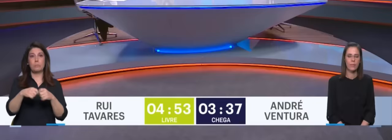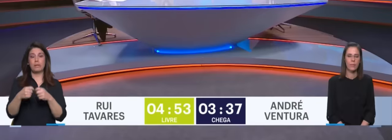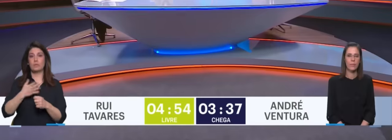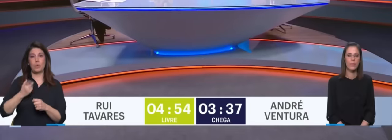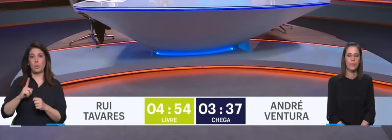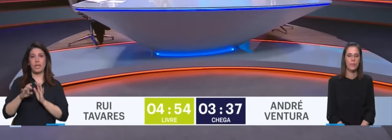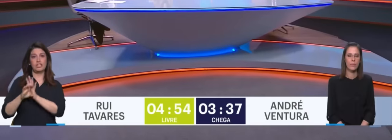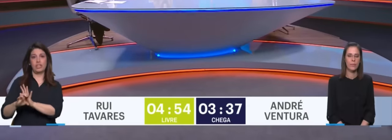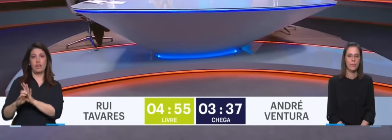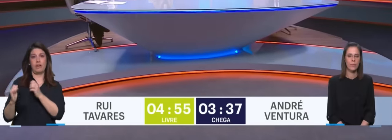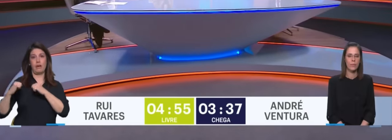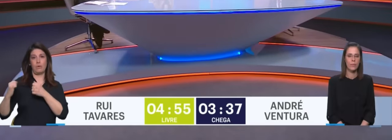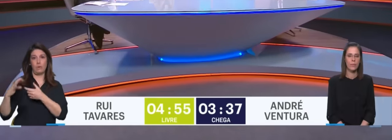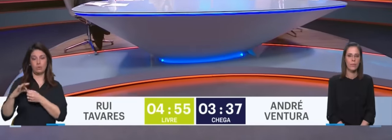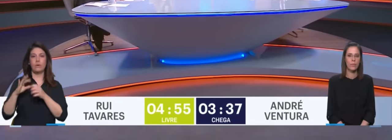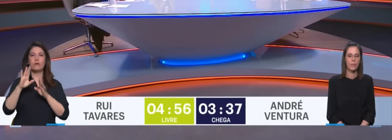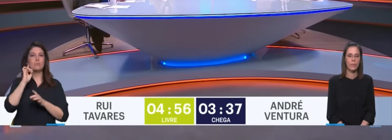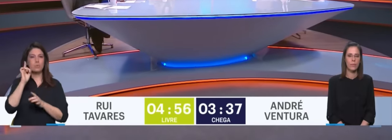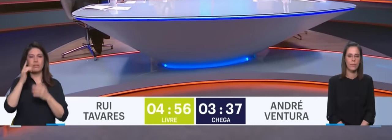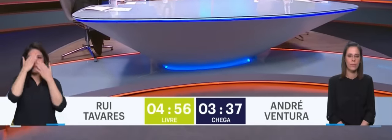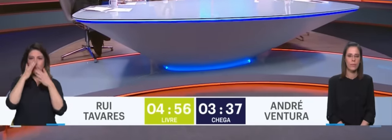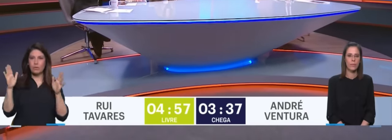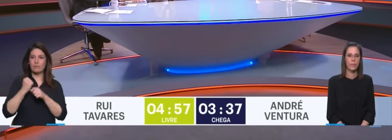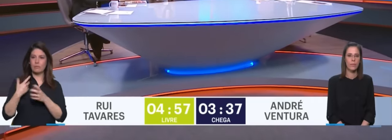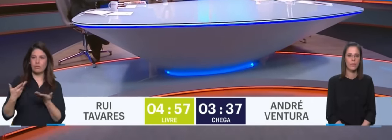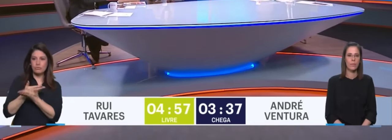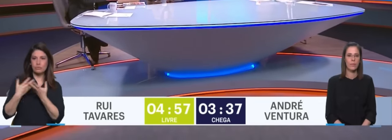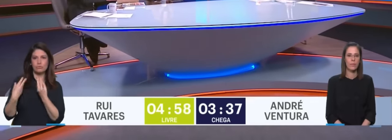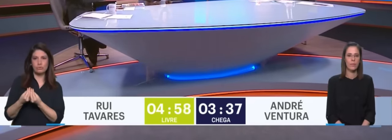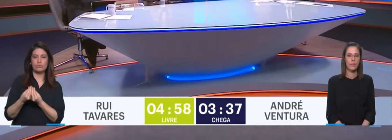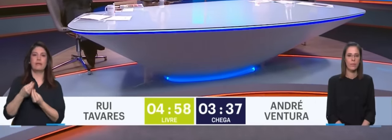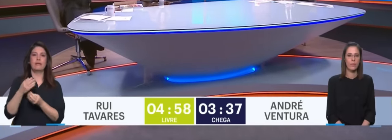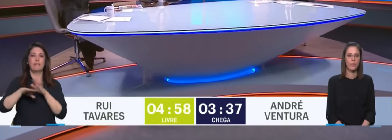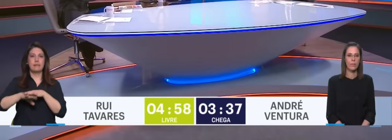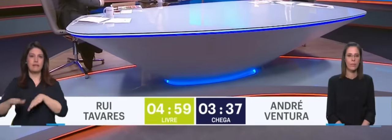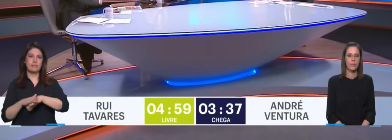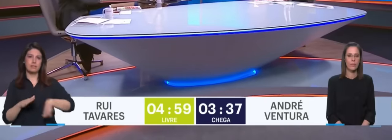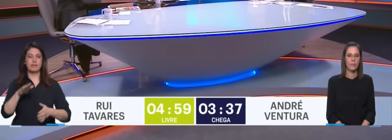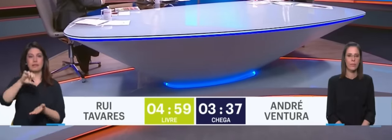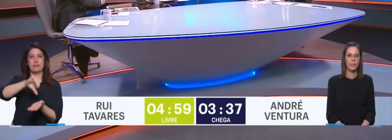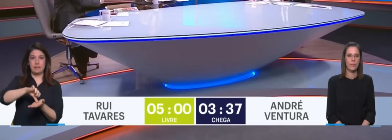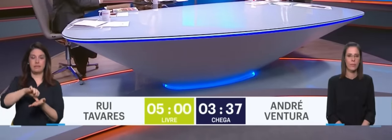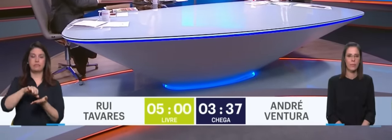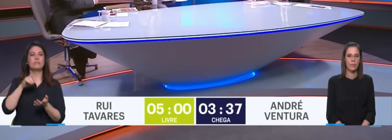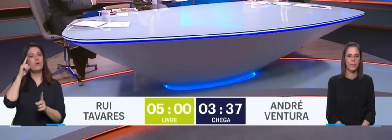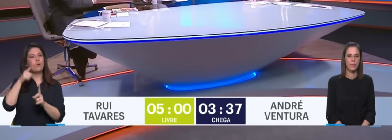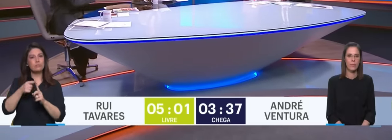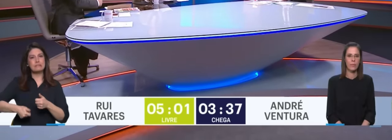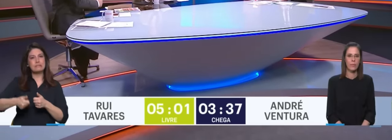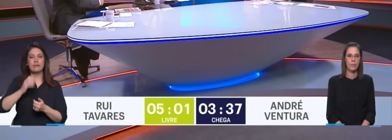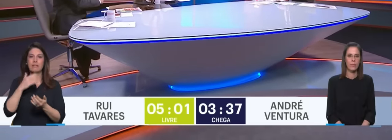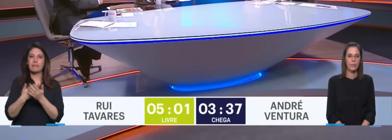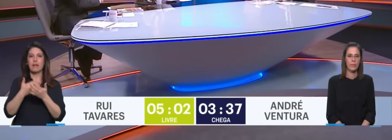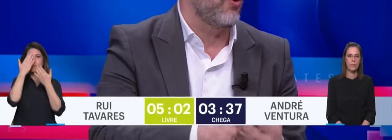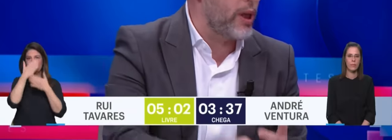também que todos os Democratas trabalham em conjunto esquerdo centro e direita democráticas para precisamente na melhoria da democracia na